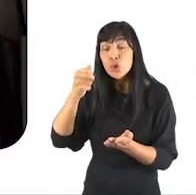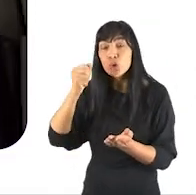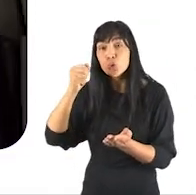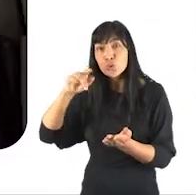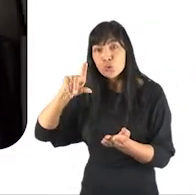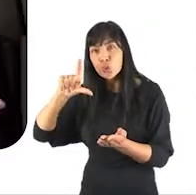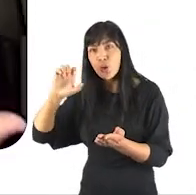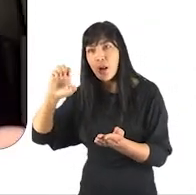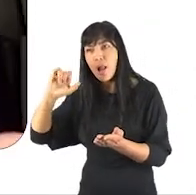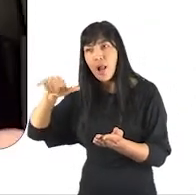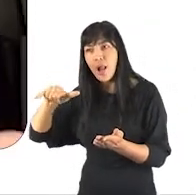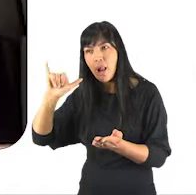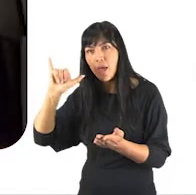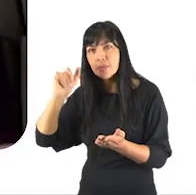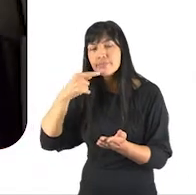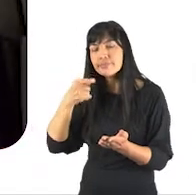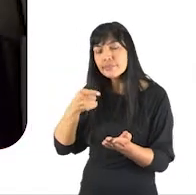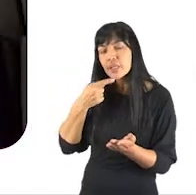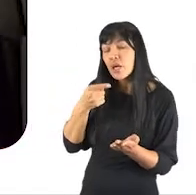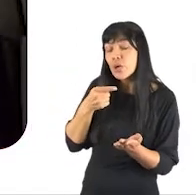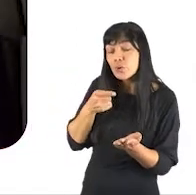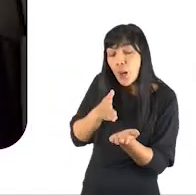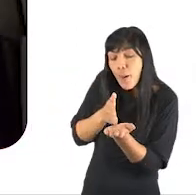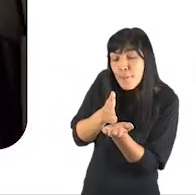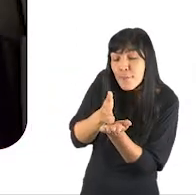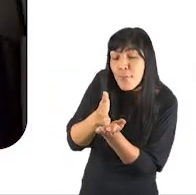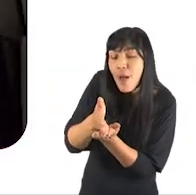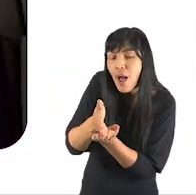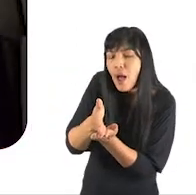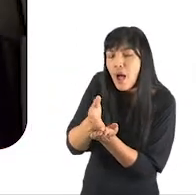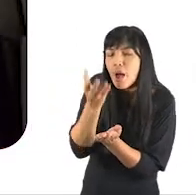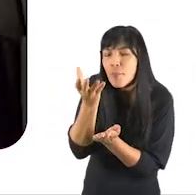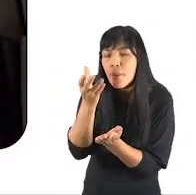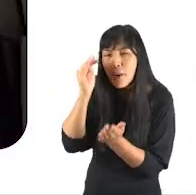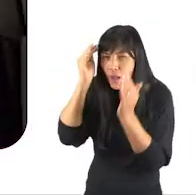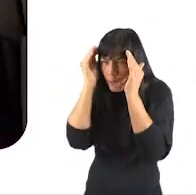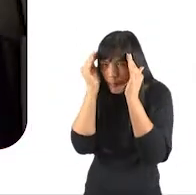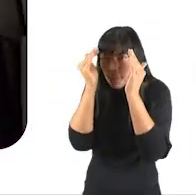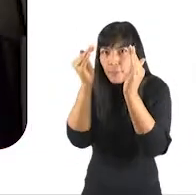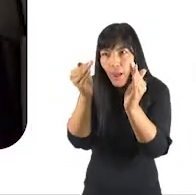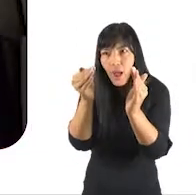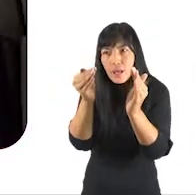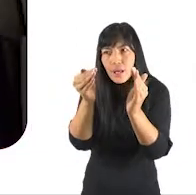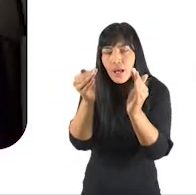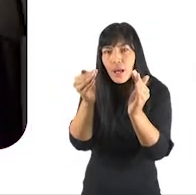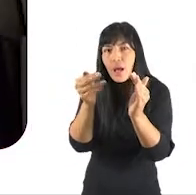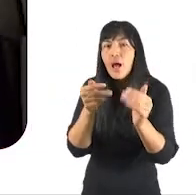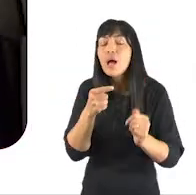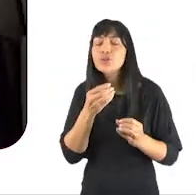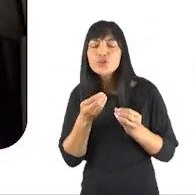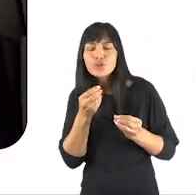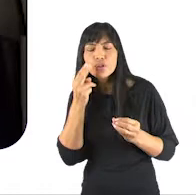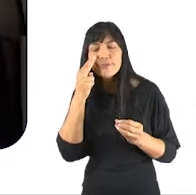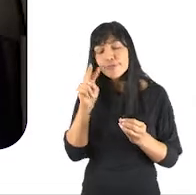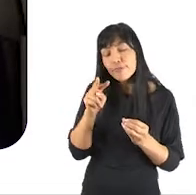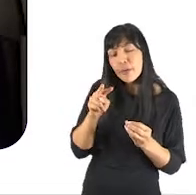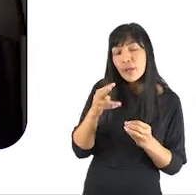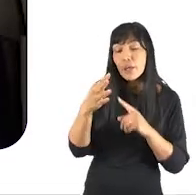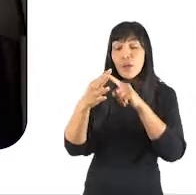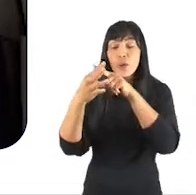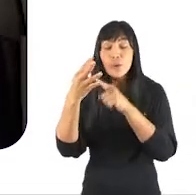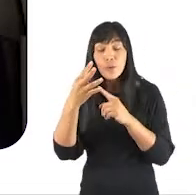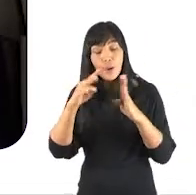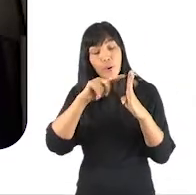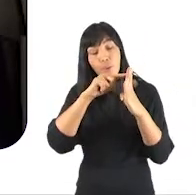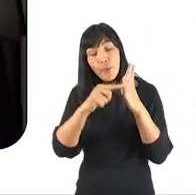esse percurso, né, da organização em direção à sua perenidade, no qual nós vemos quatro